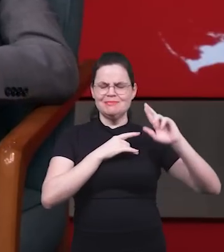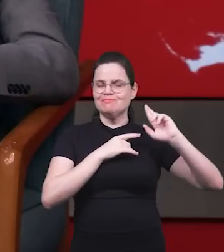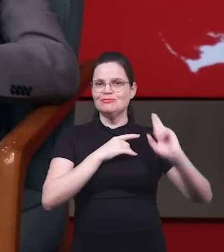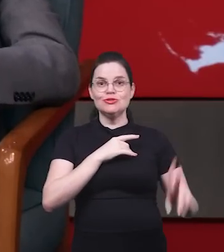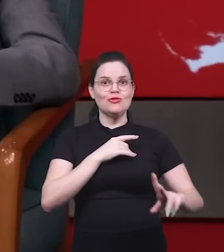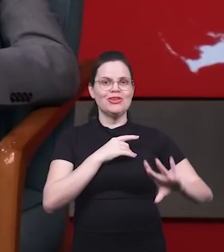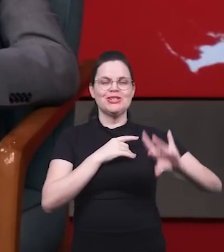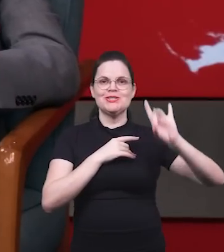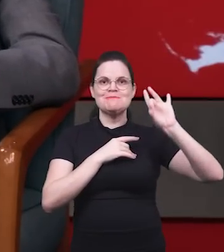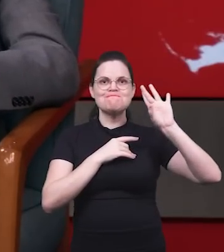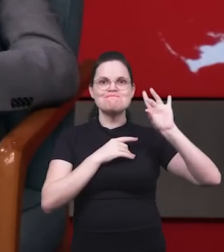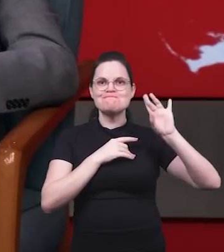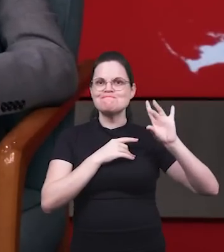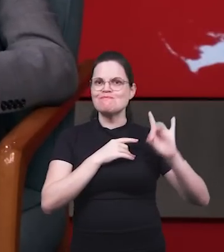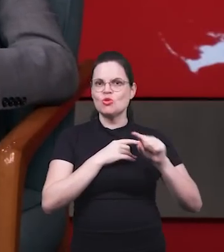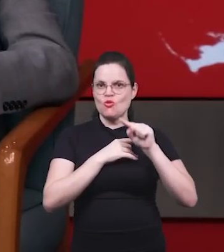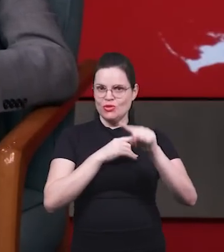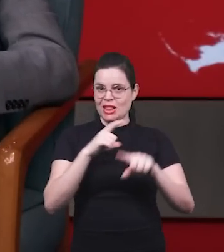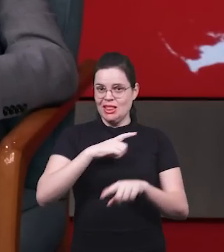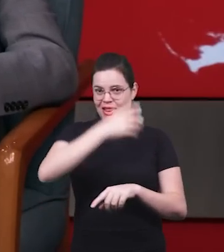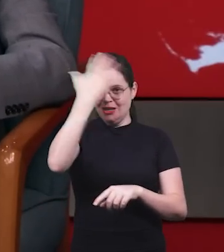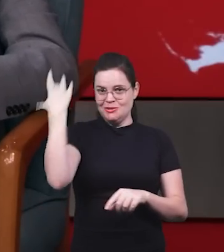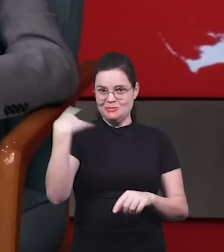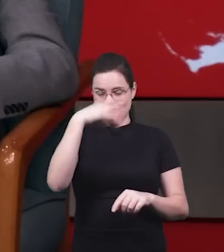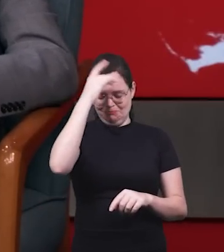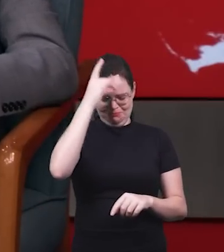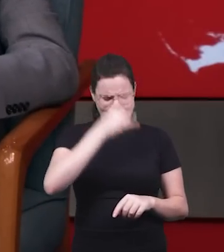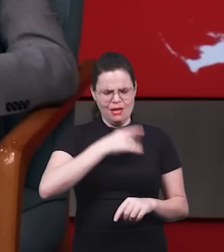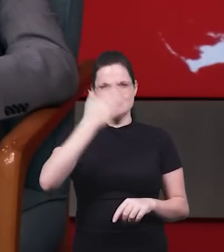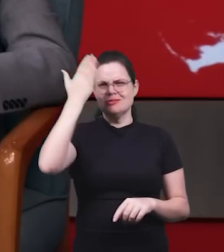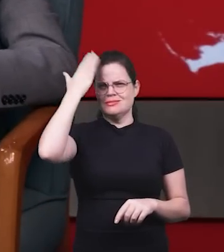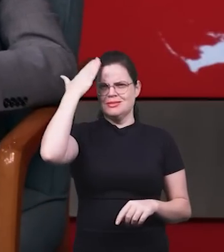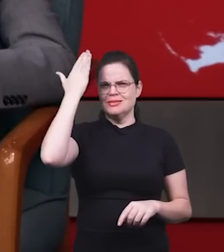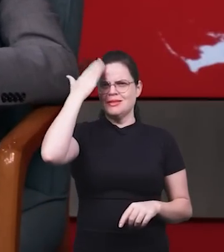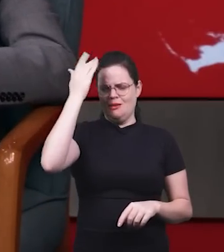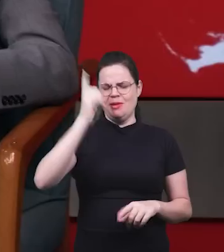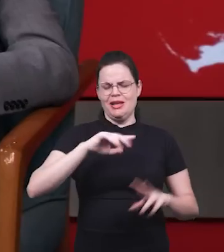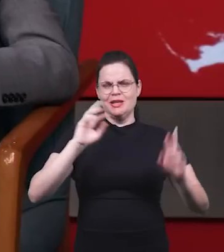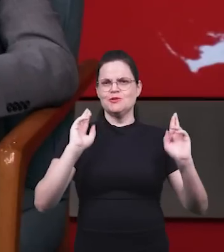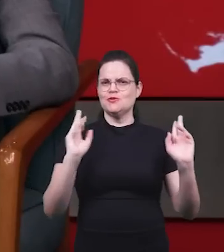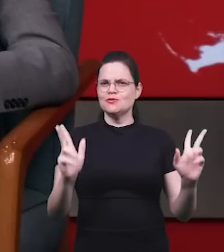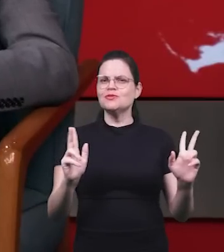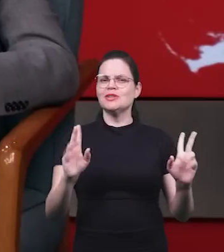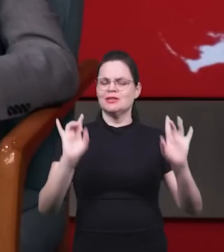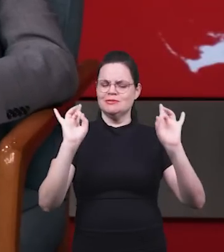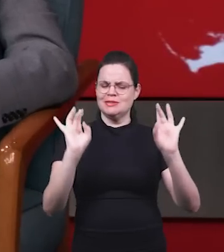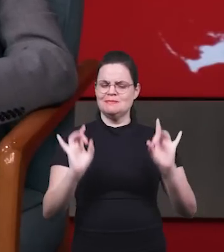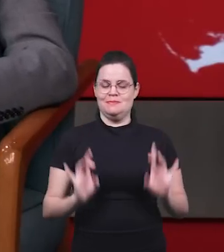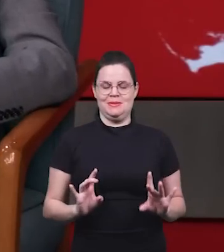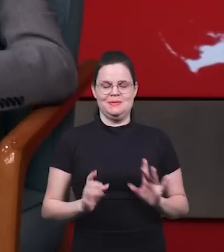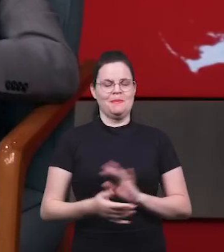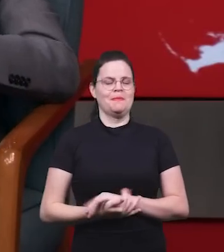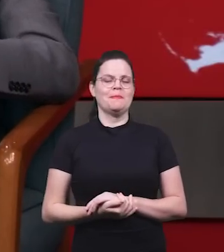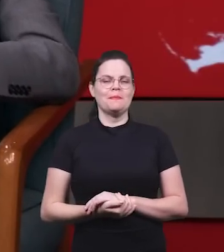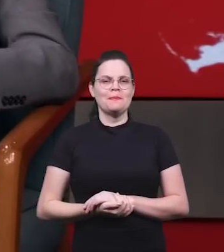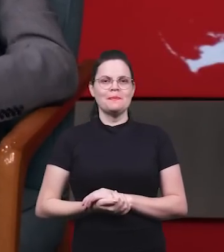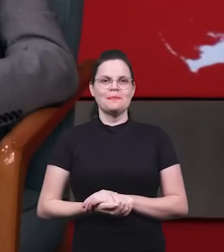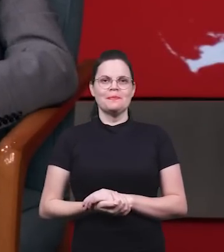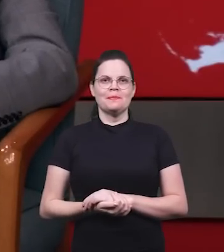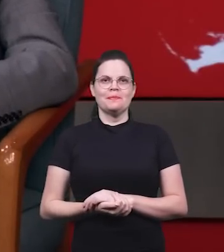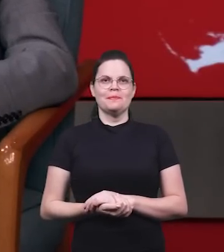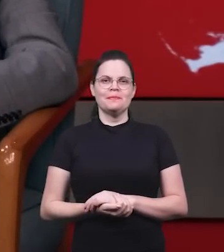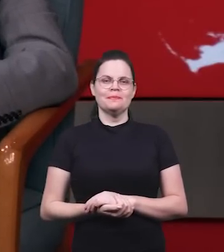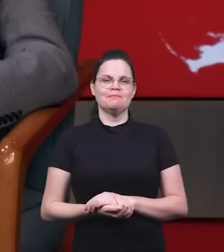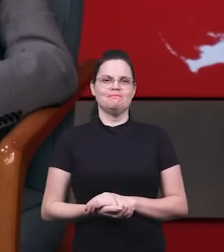é algo especial e diferente. Quem é batizado com o Espírito Santo sabe que é uma coisa diferente, é algo